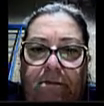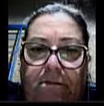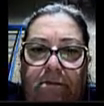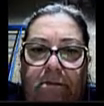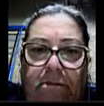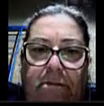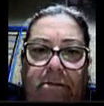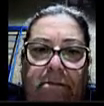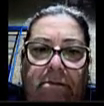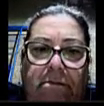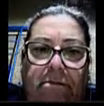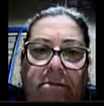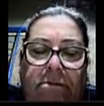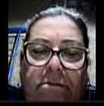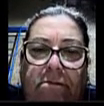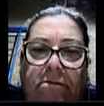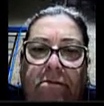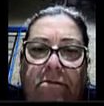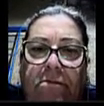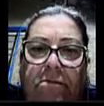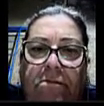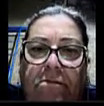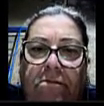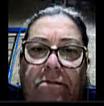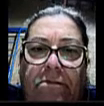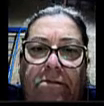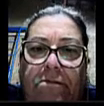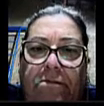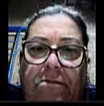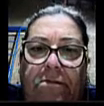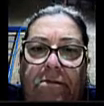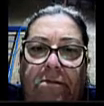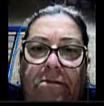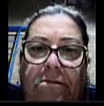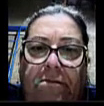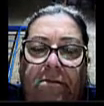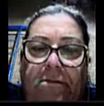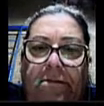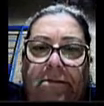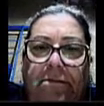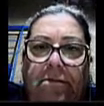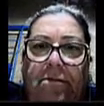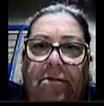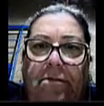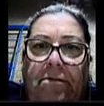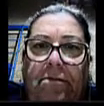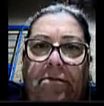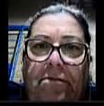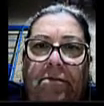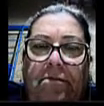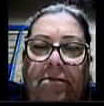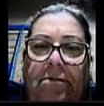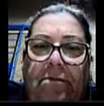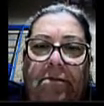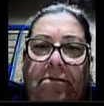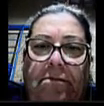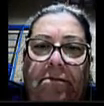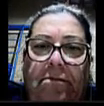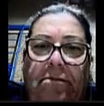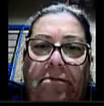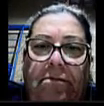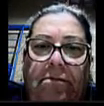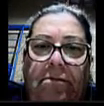uma origem neurobiológica, é um jeito de funcionar diferente do cérebro. E a criança que tem